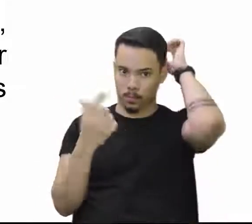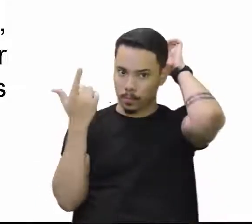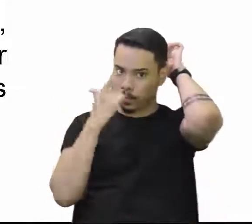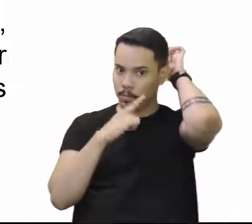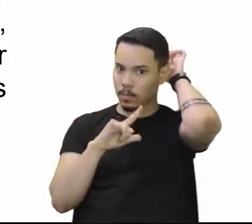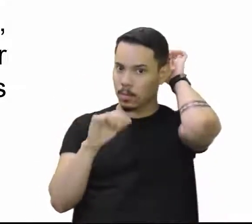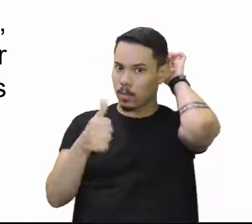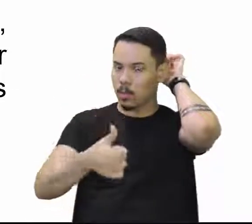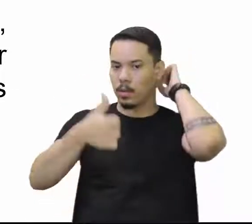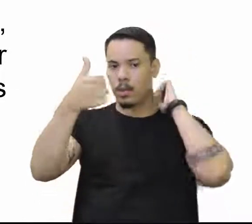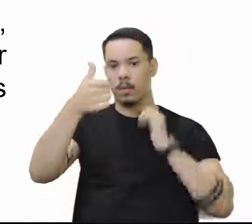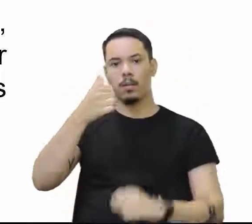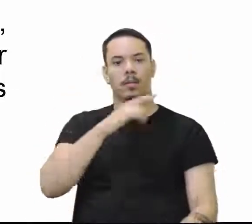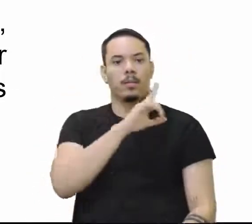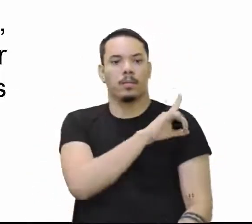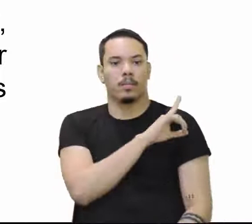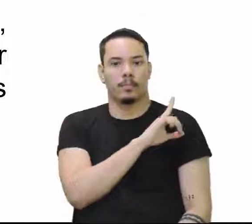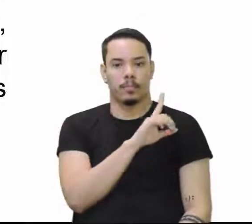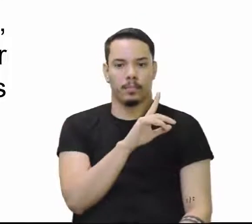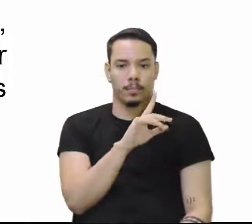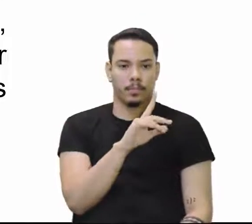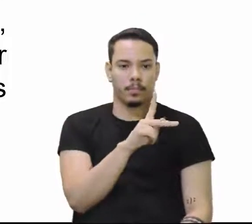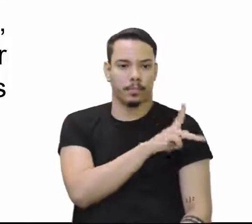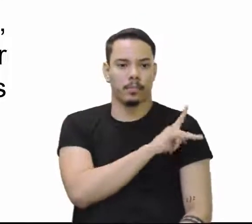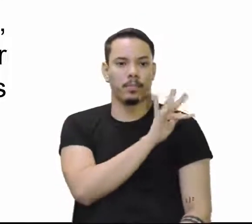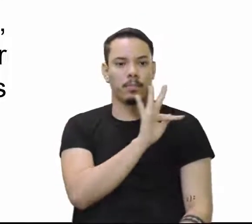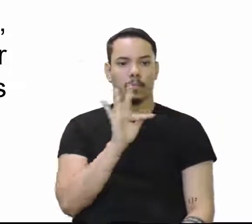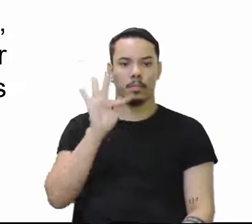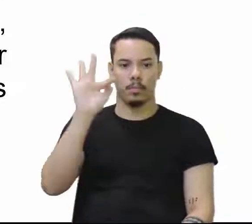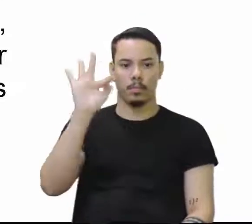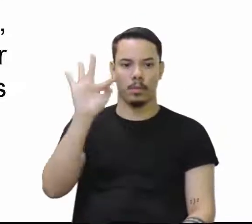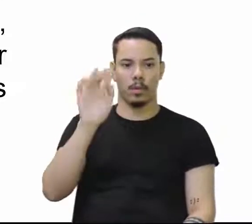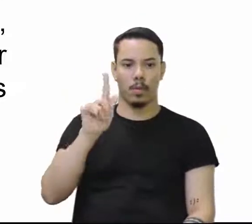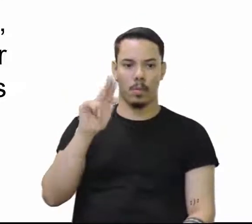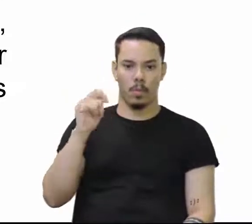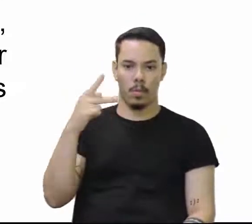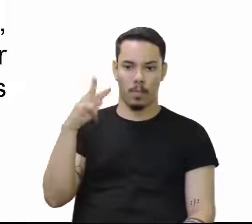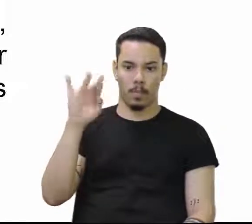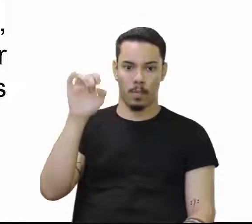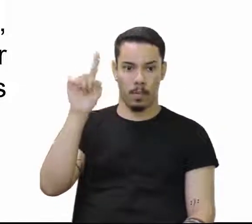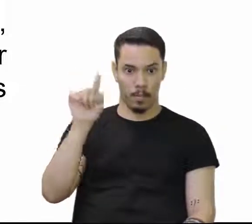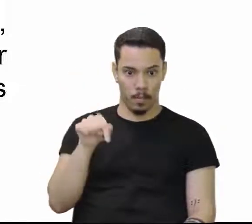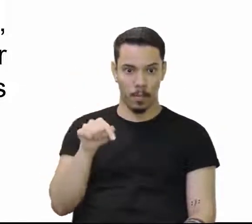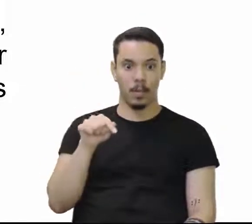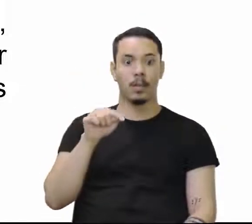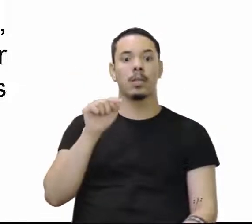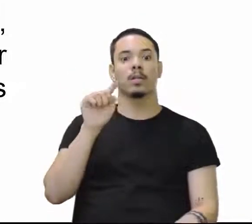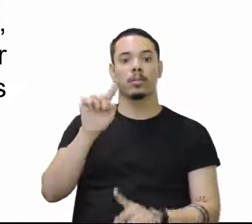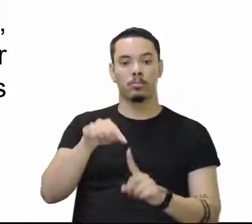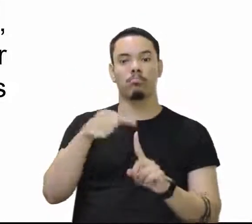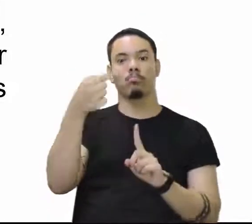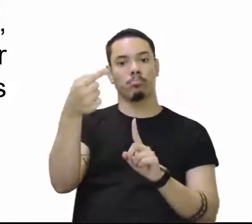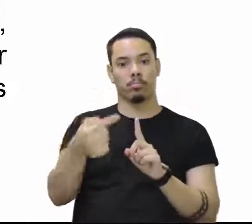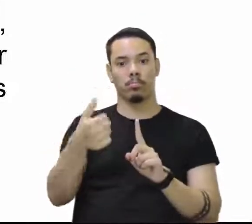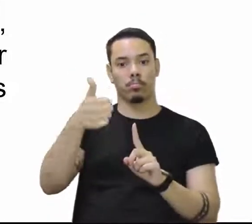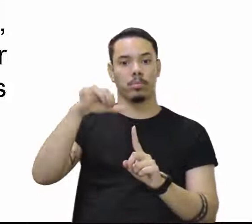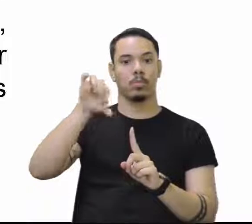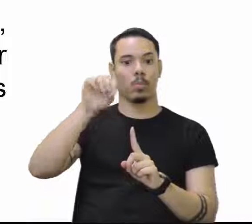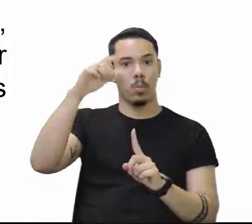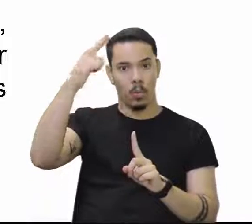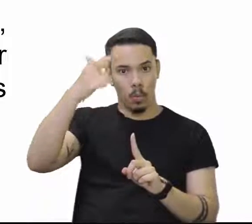eleito como primeiro deputado federal do Guaporé, que foi reeleito em